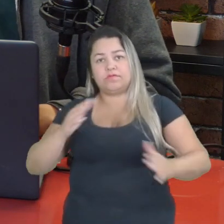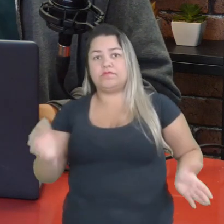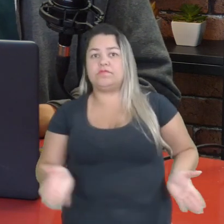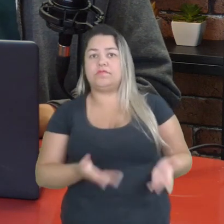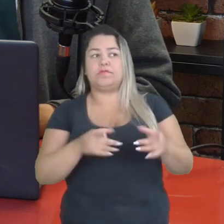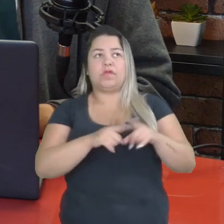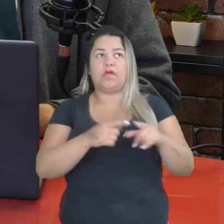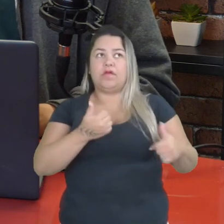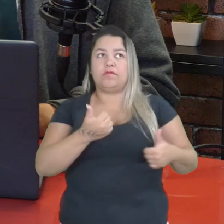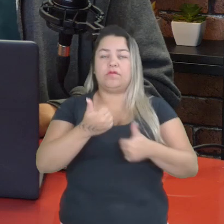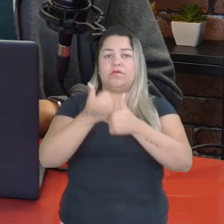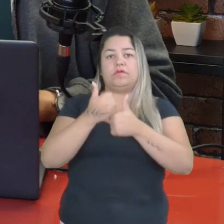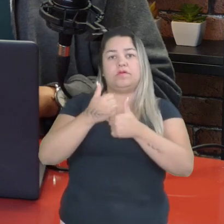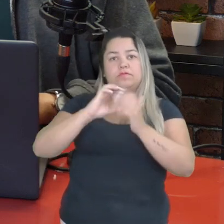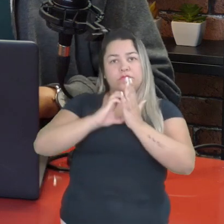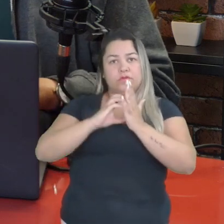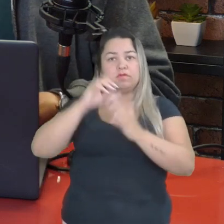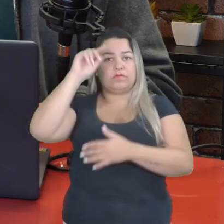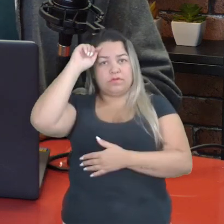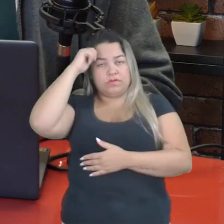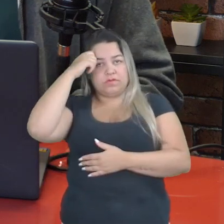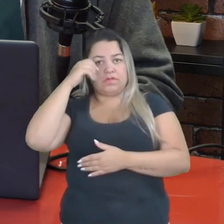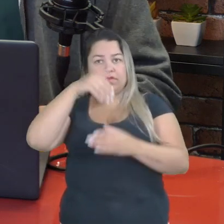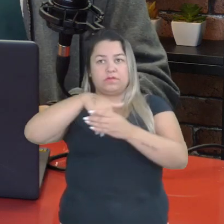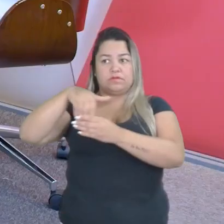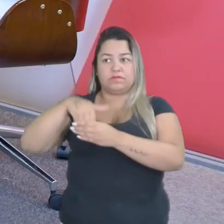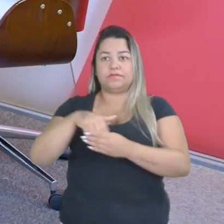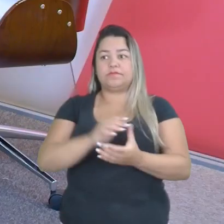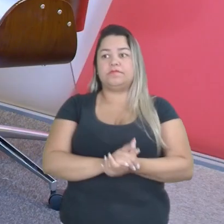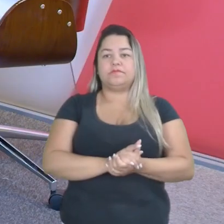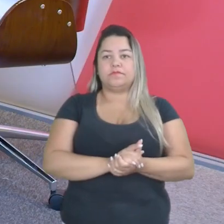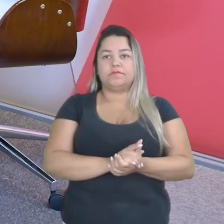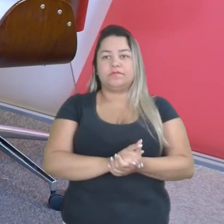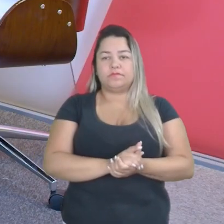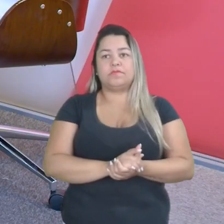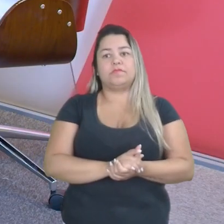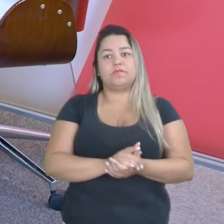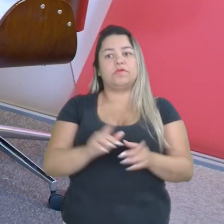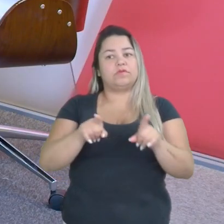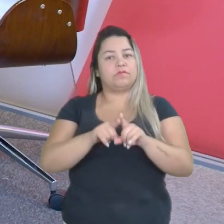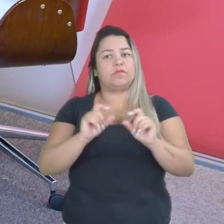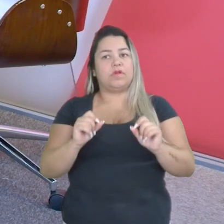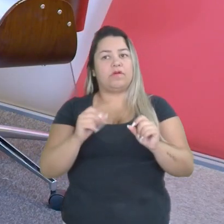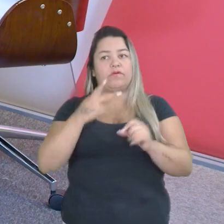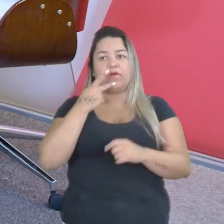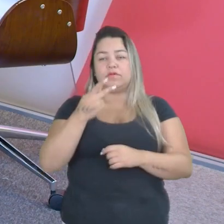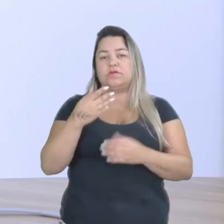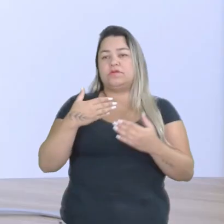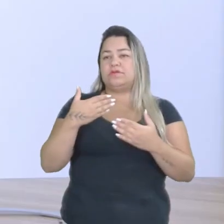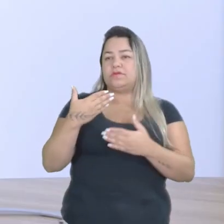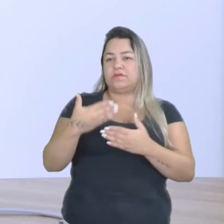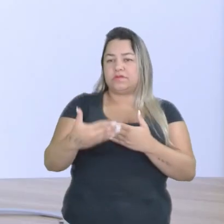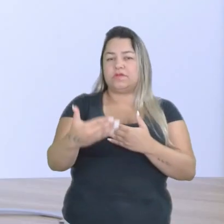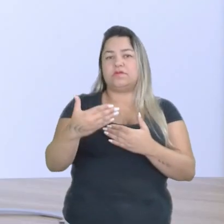de incentivo e apoio a candidatos negros nas eleições. Uma das grandes questões que a coalizão trata